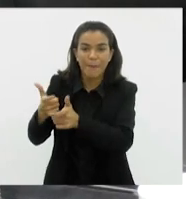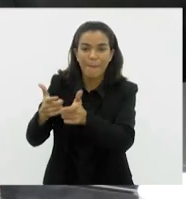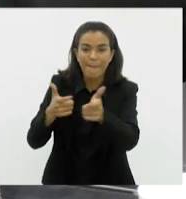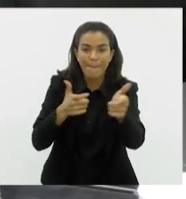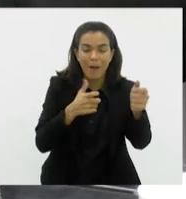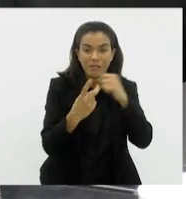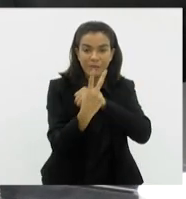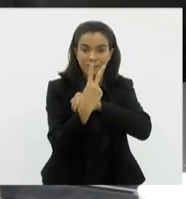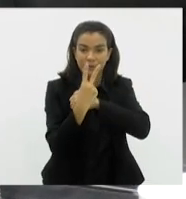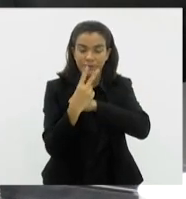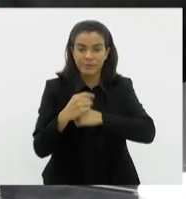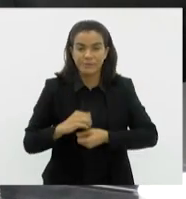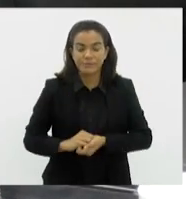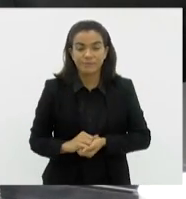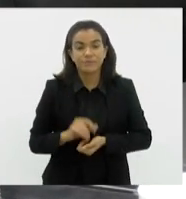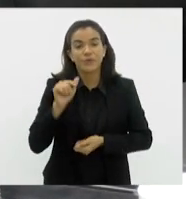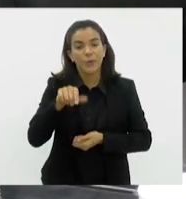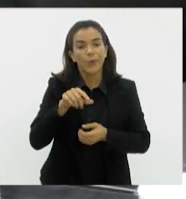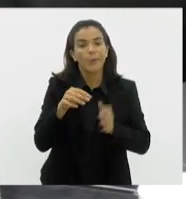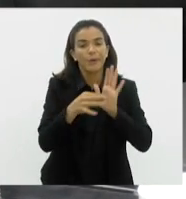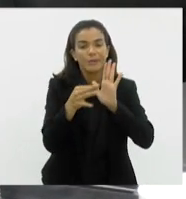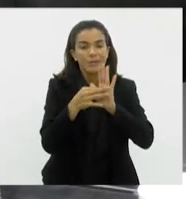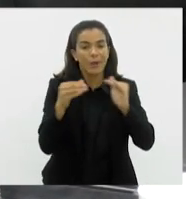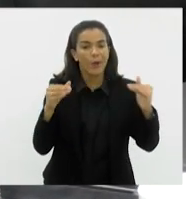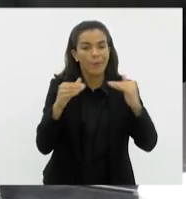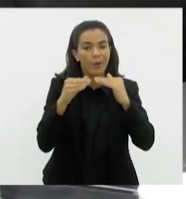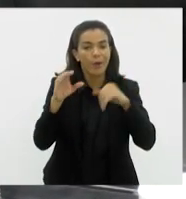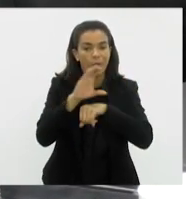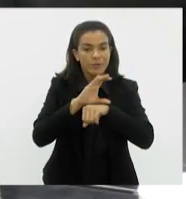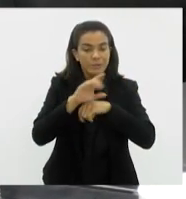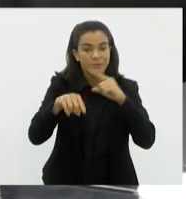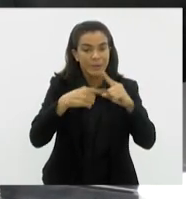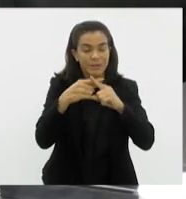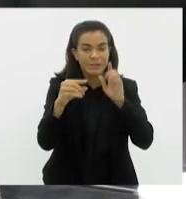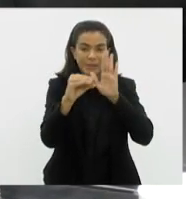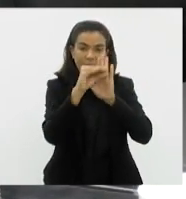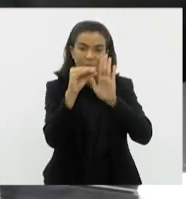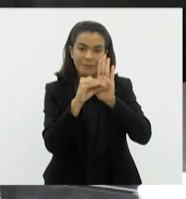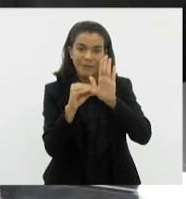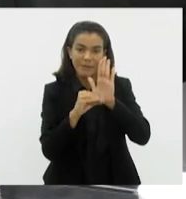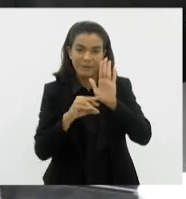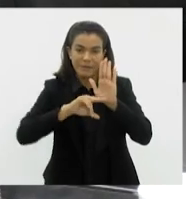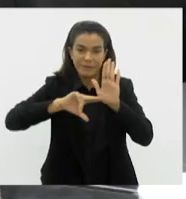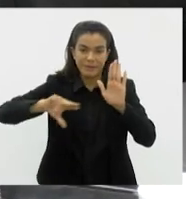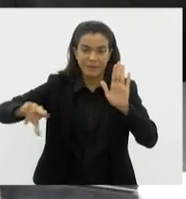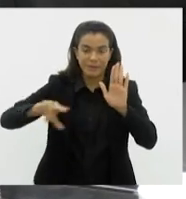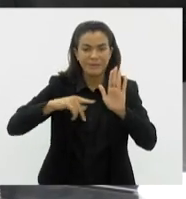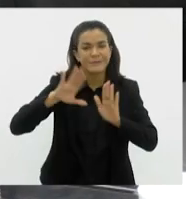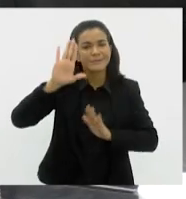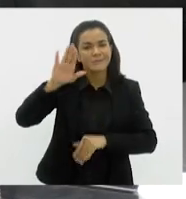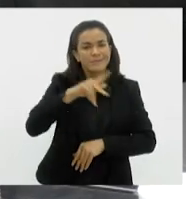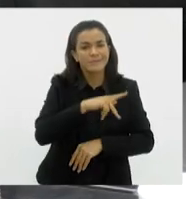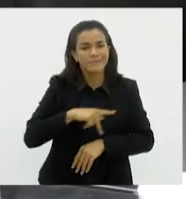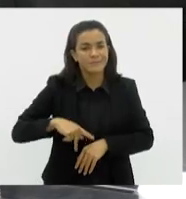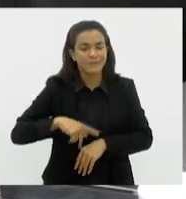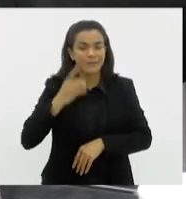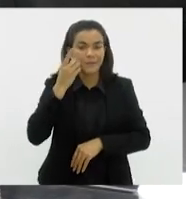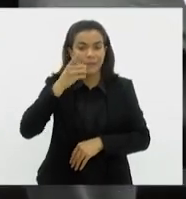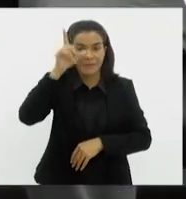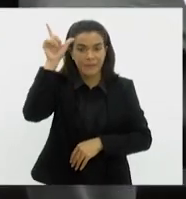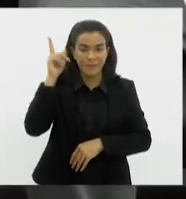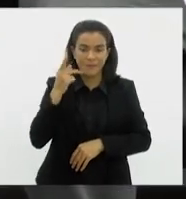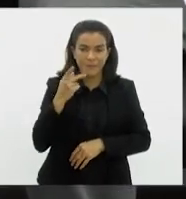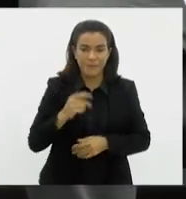Janeiro. Parecer é pela constitucionalidade com emendas. Em discussão. Presidente. Para discutir, deputado Luiz Paulo. O